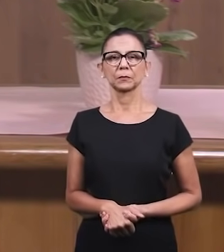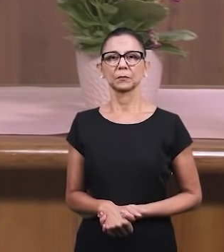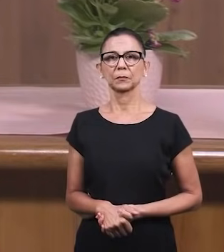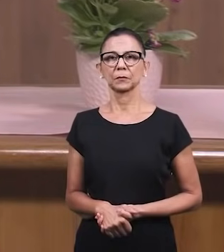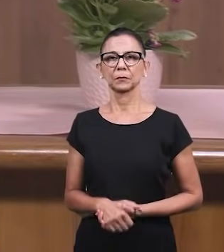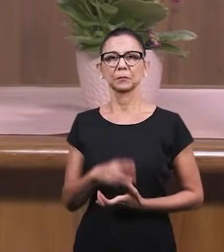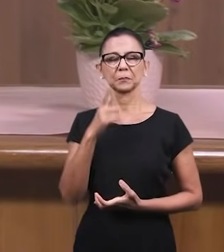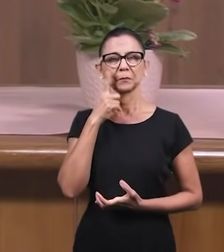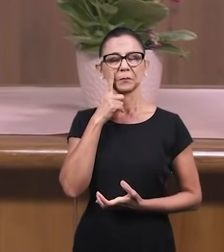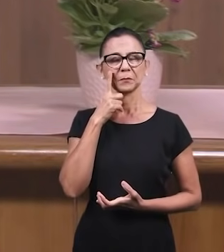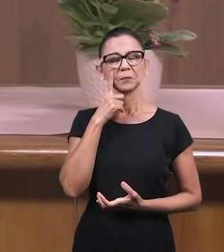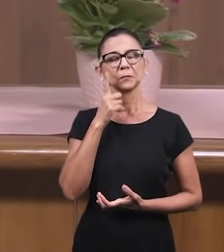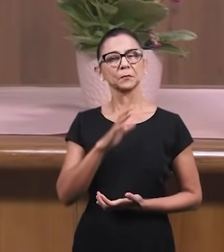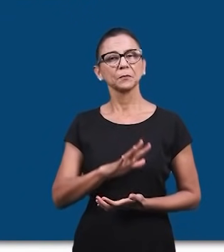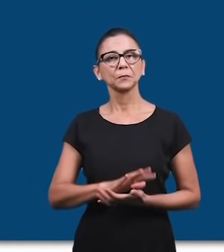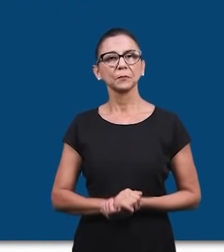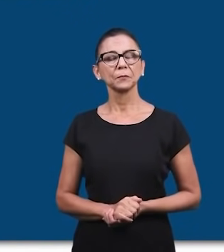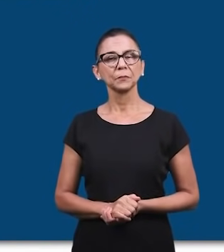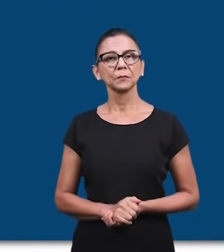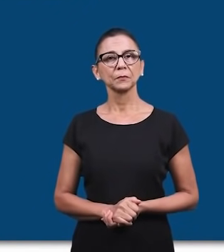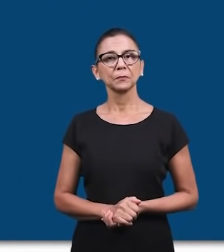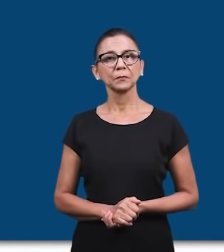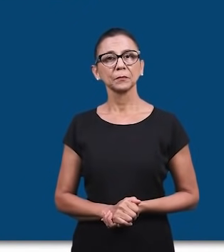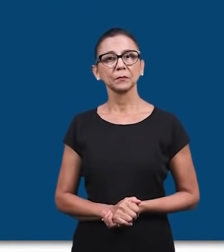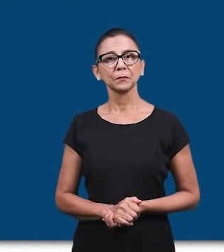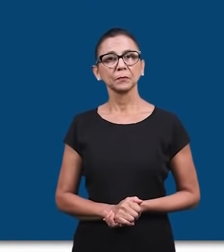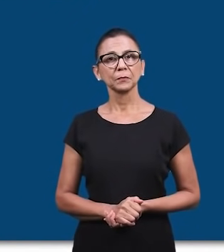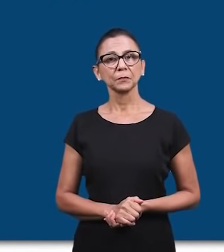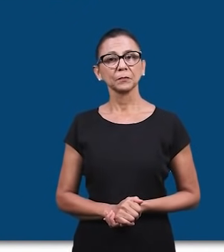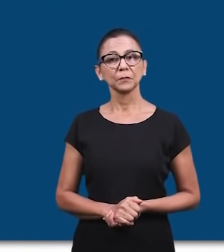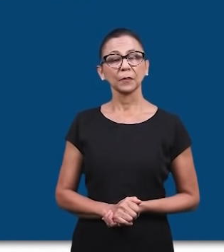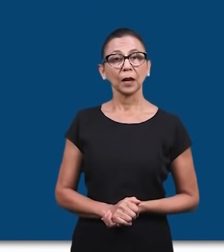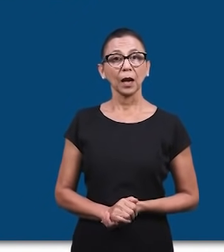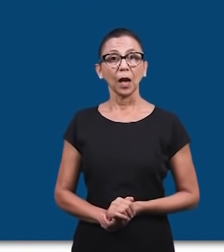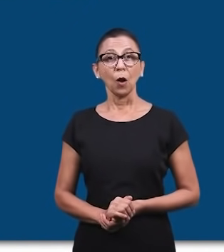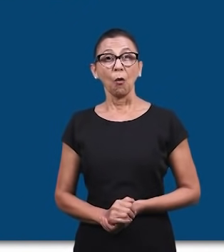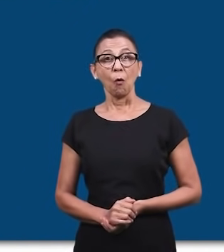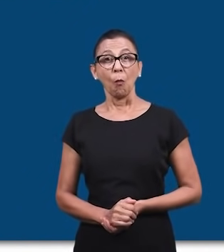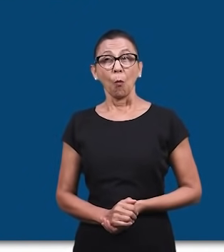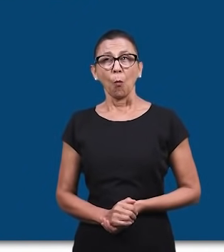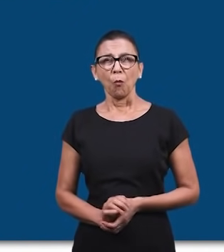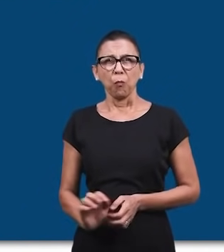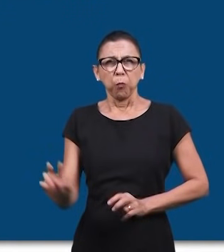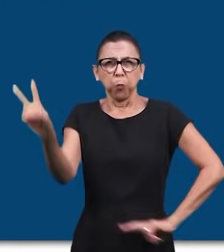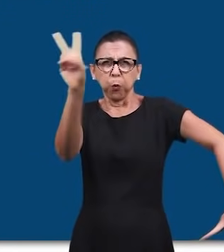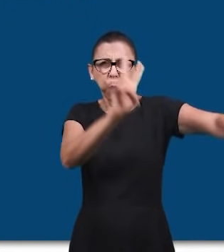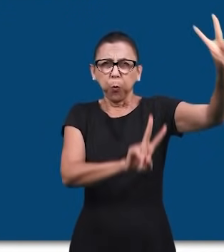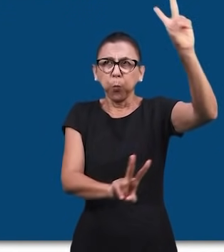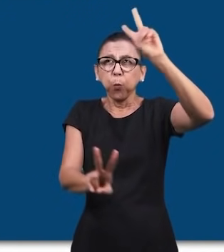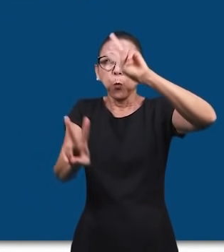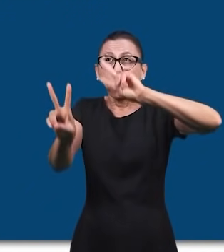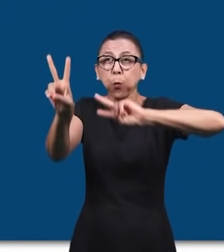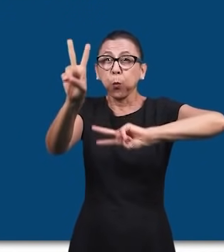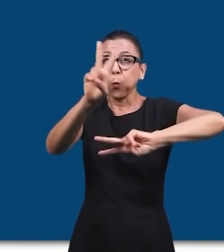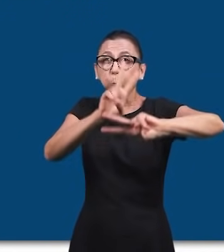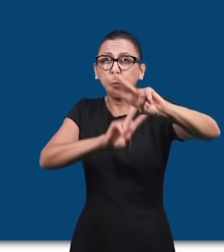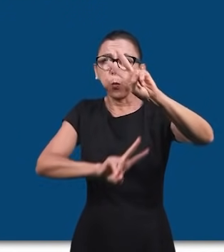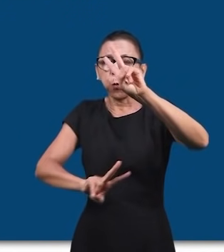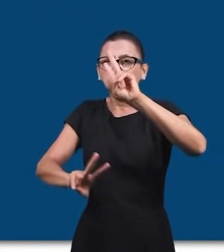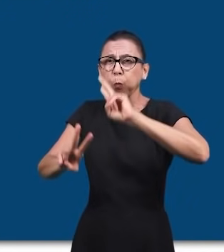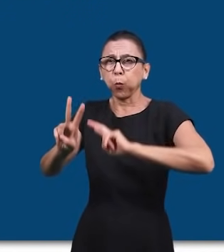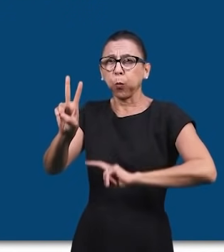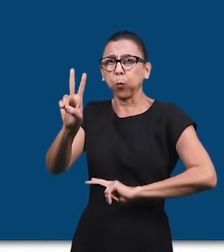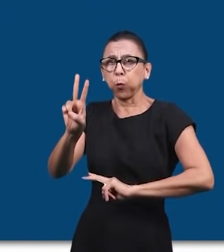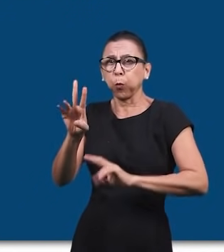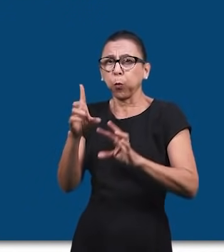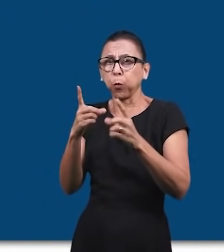nesta tarde diz-nos assim: mas, sentindo o vento forte, teve medo,